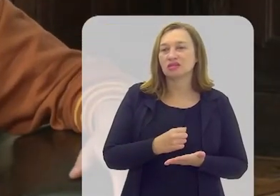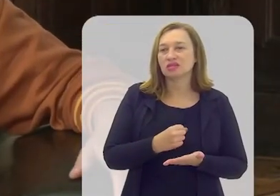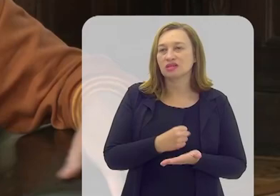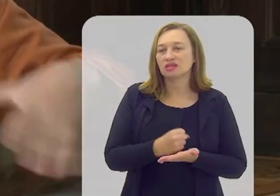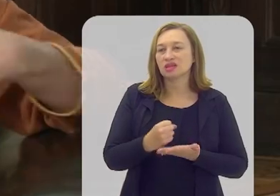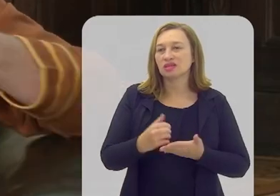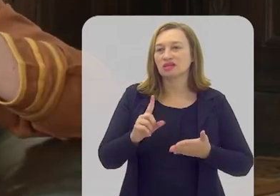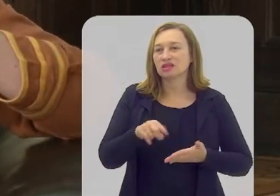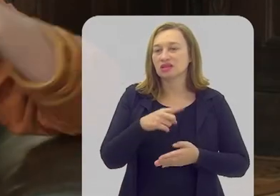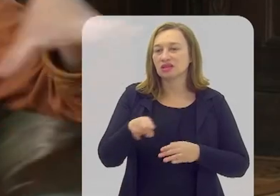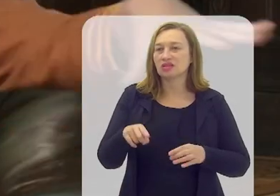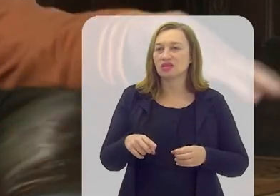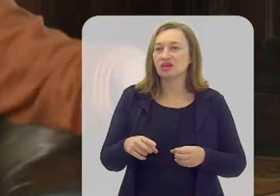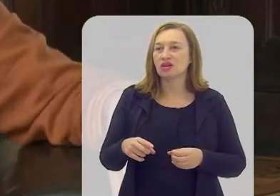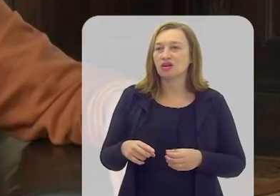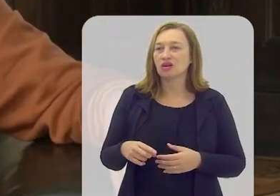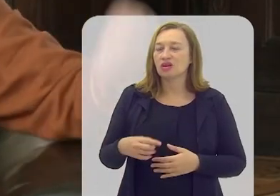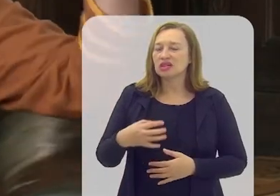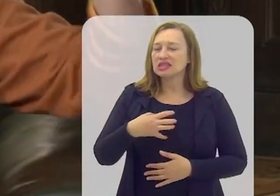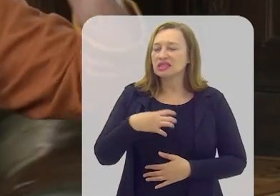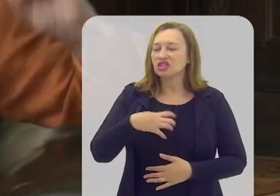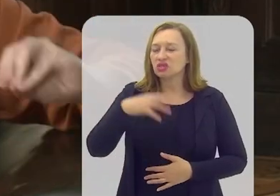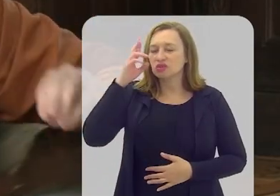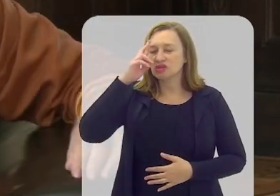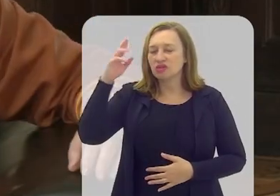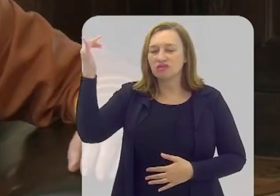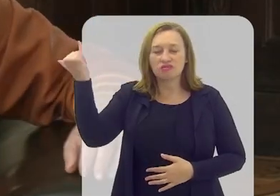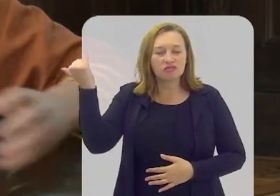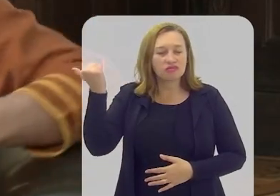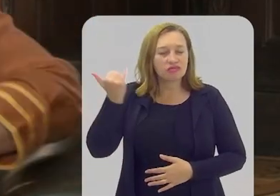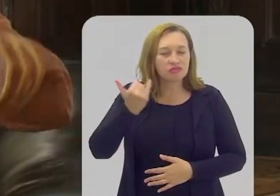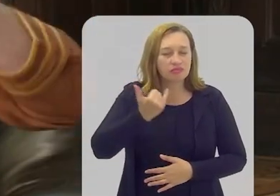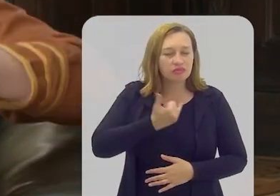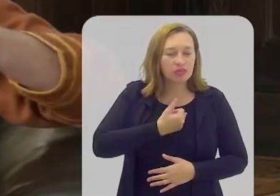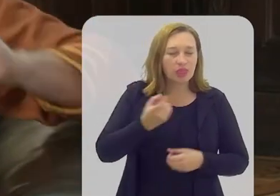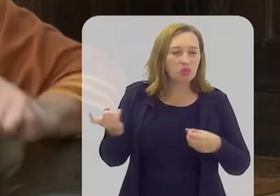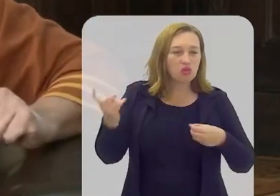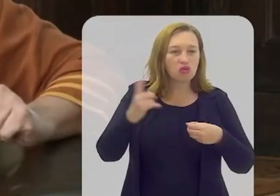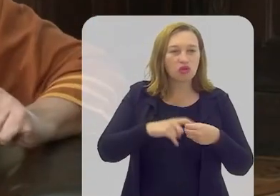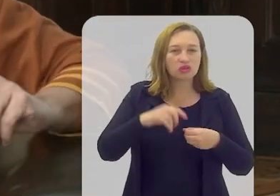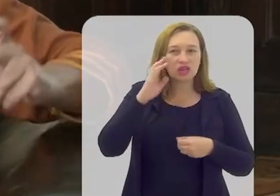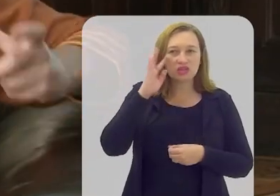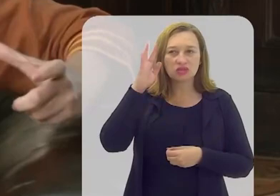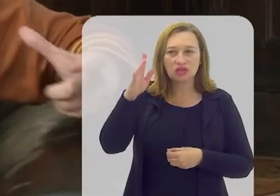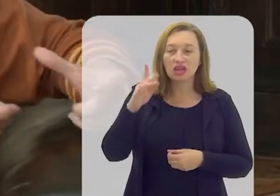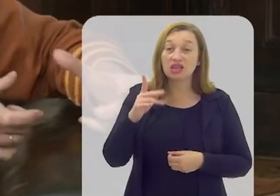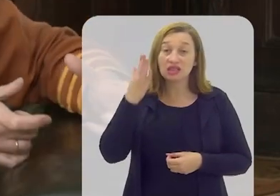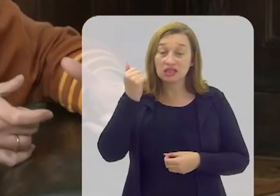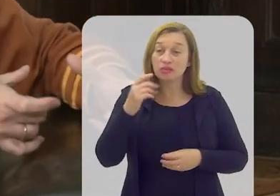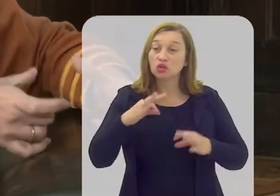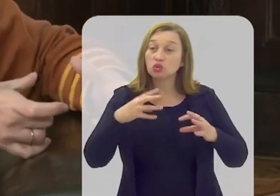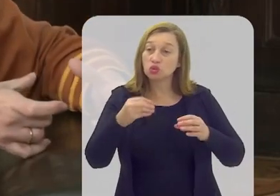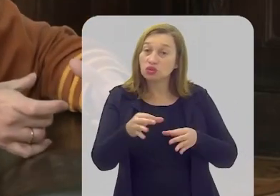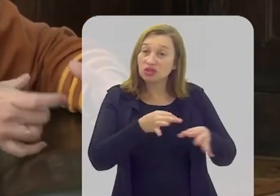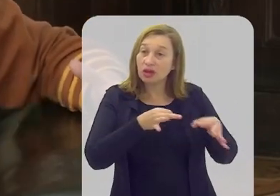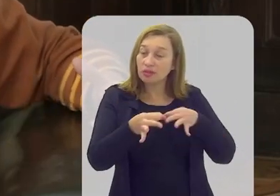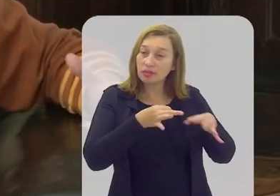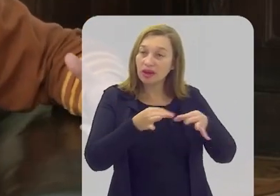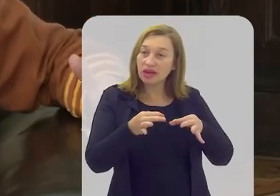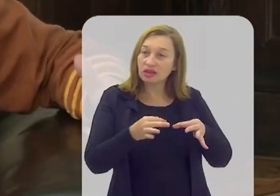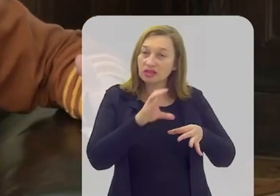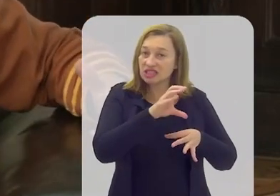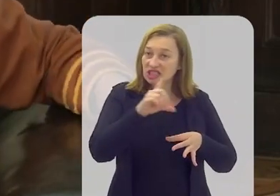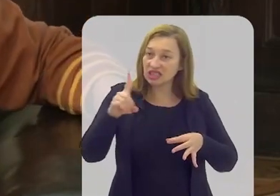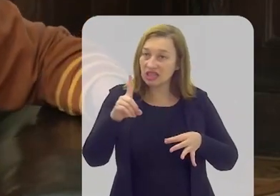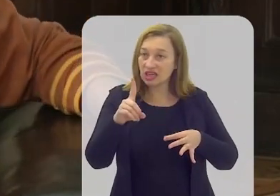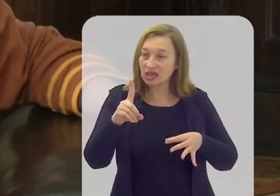contrato, né? Aí veio no meu coração, o Senhor falou, volte a sonhar. Sabe aquele projeto de vinho novo que você tinha uma pré-produção em casa? Meu Deus! Você